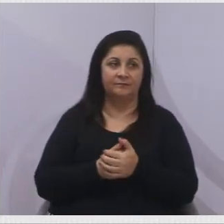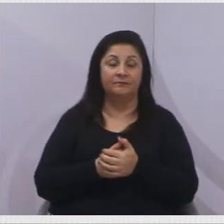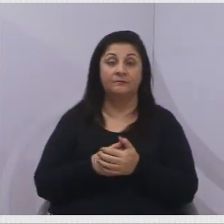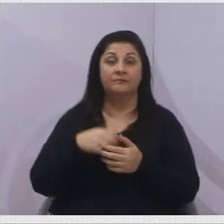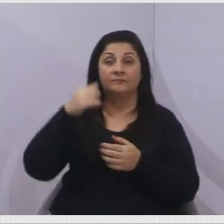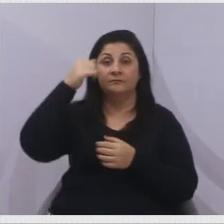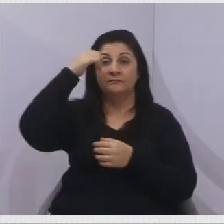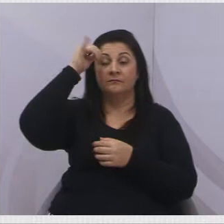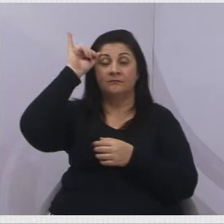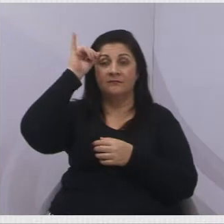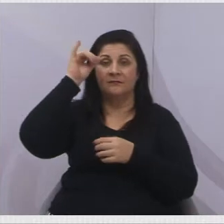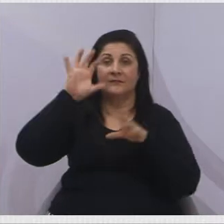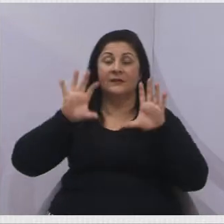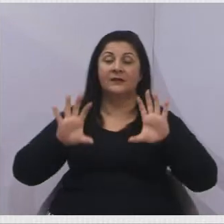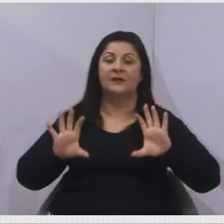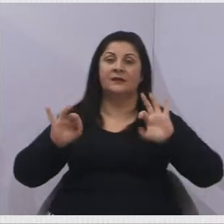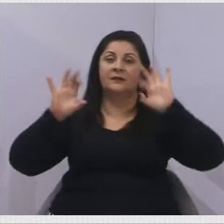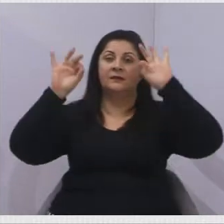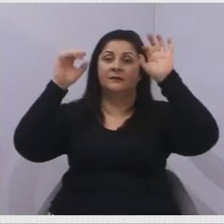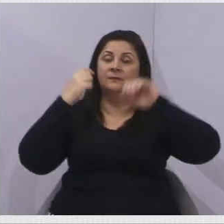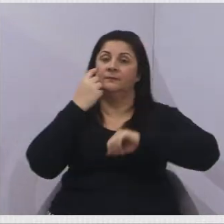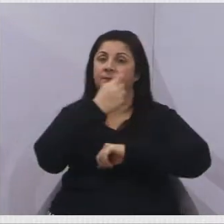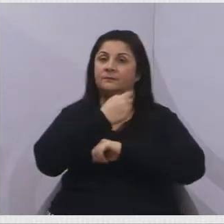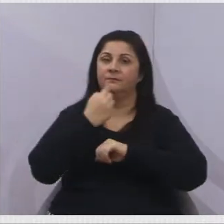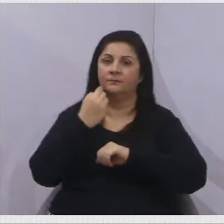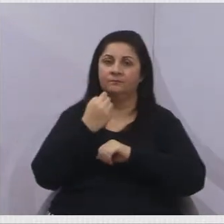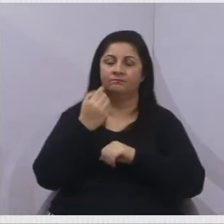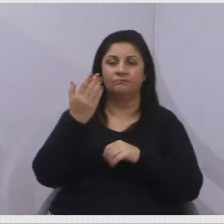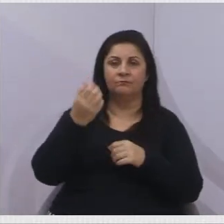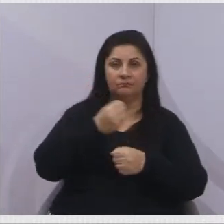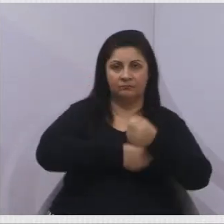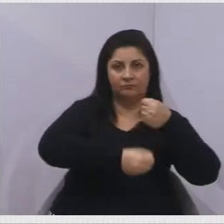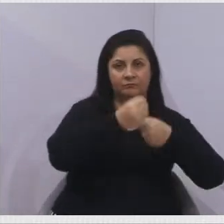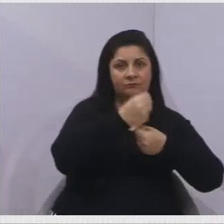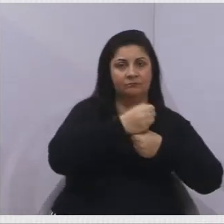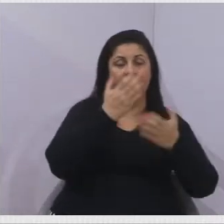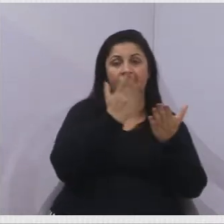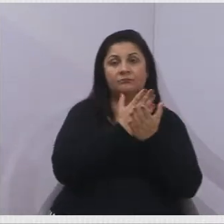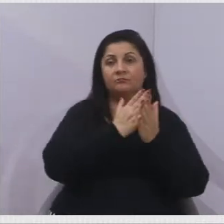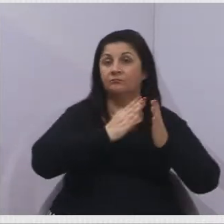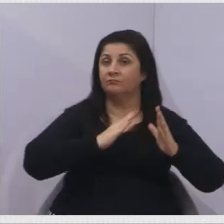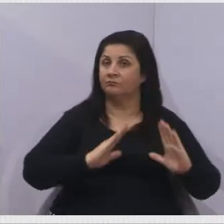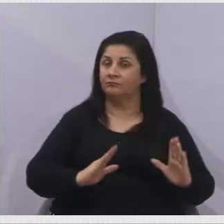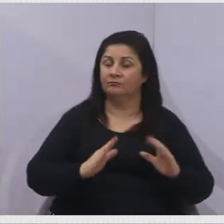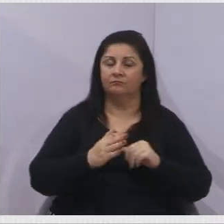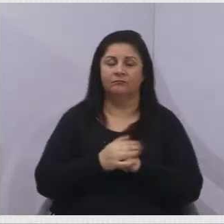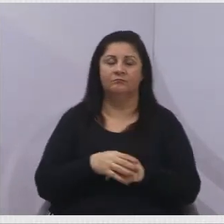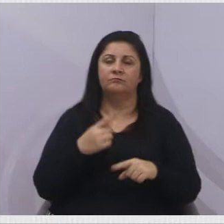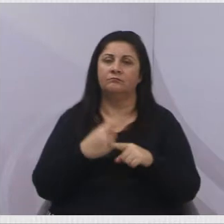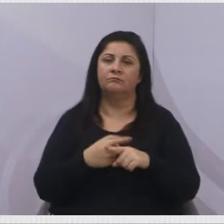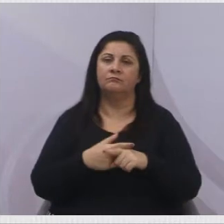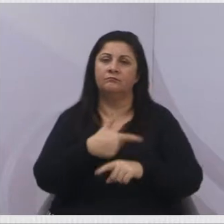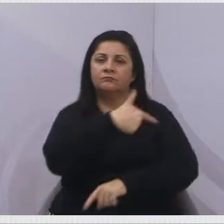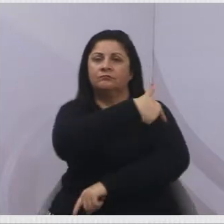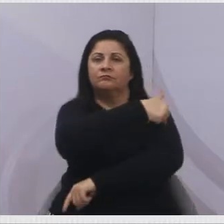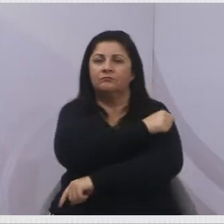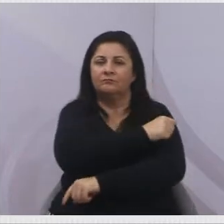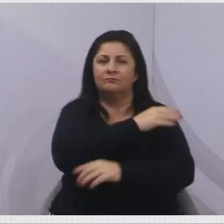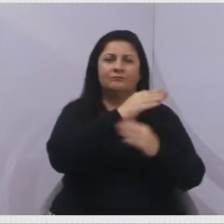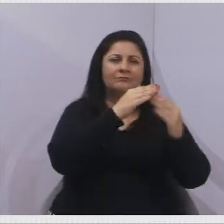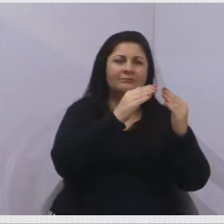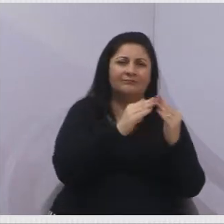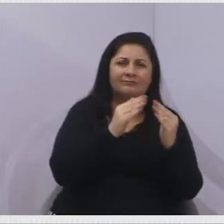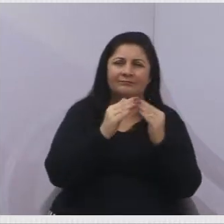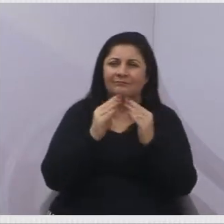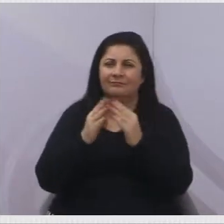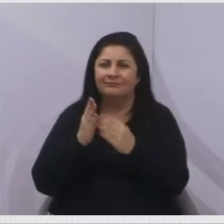prevenção de câncer bucal, em 2020 ela foi suspensa, porque nós fizemos a vacinação casa a casa, e